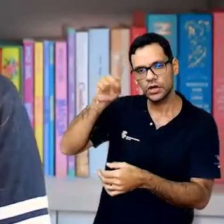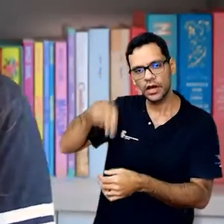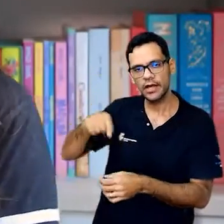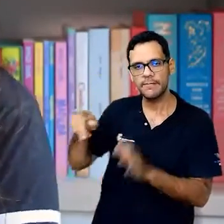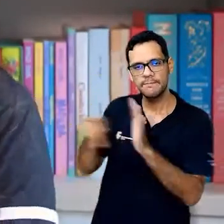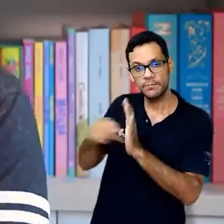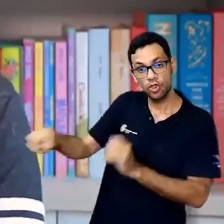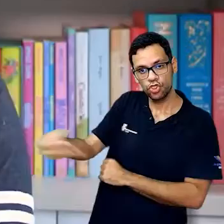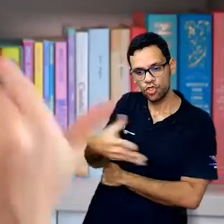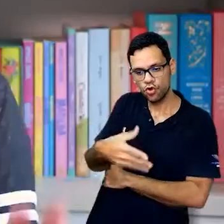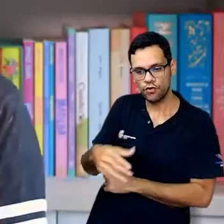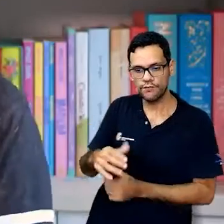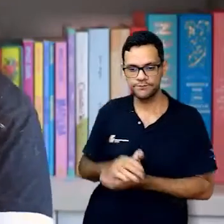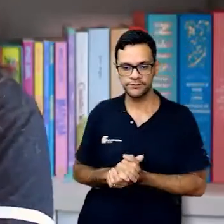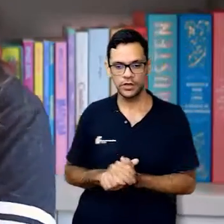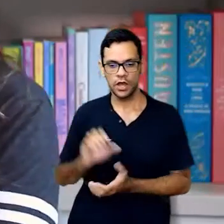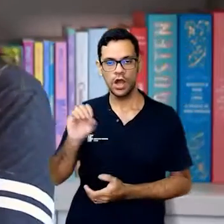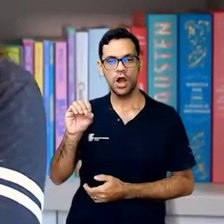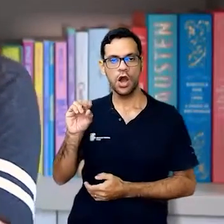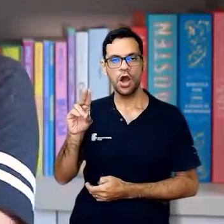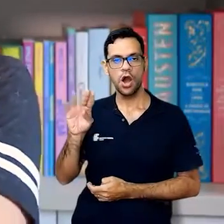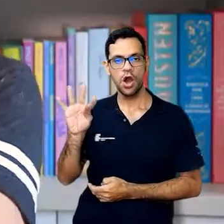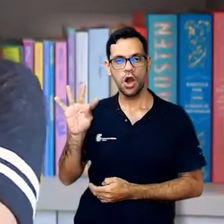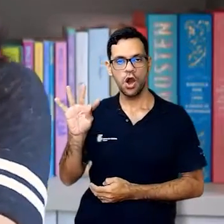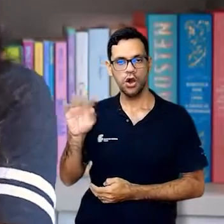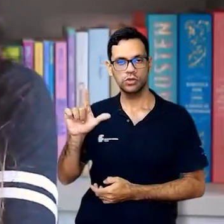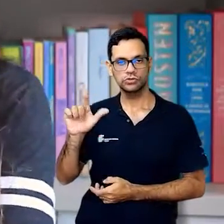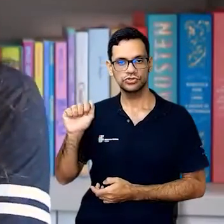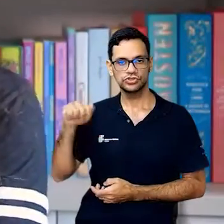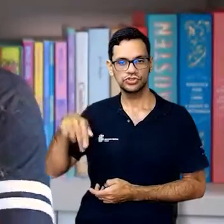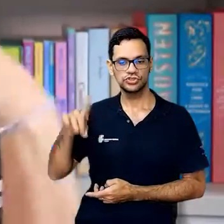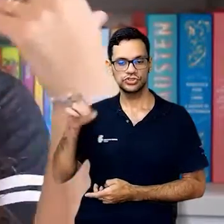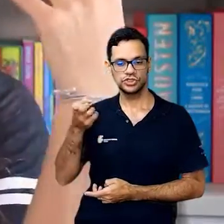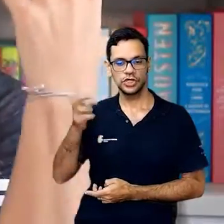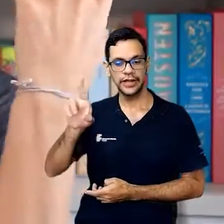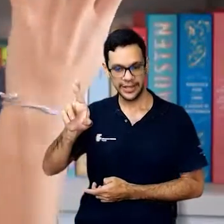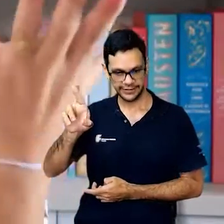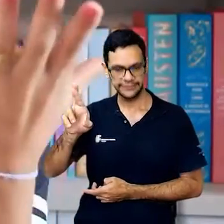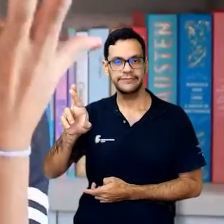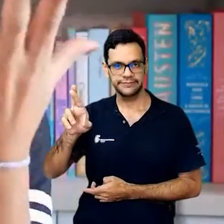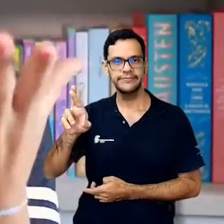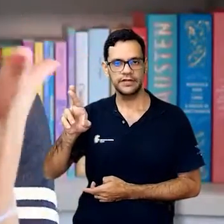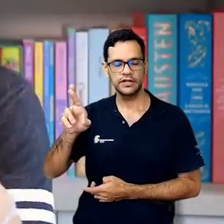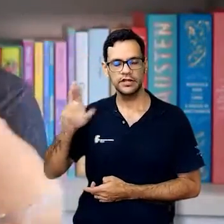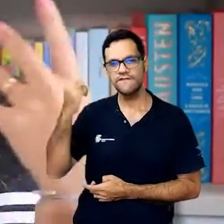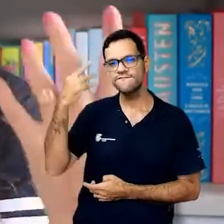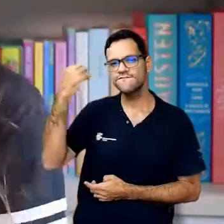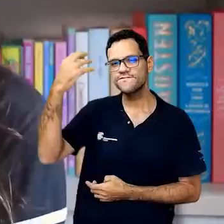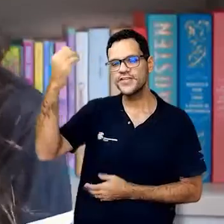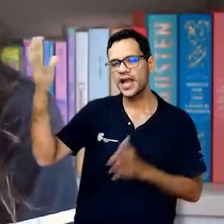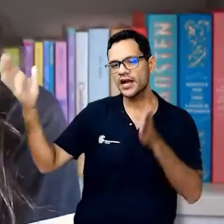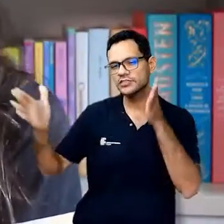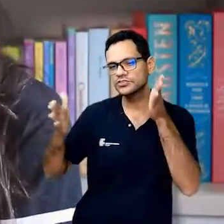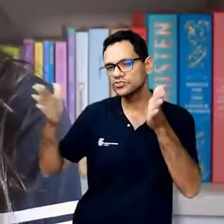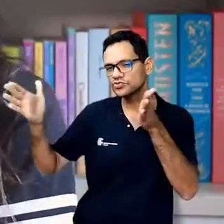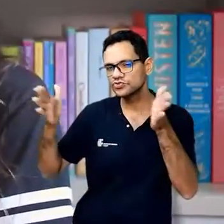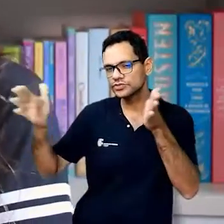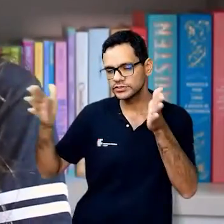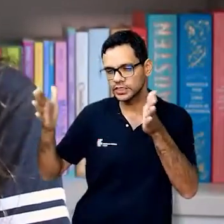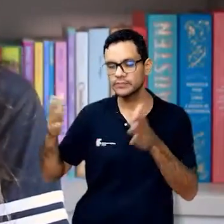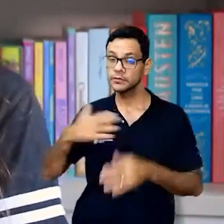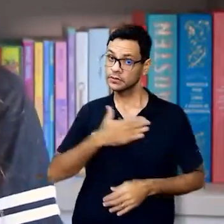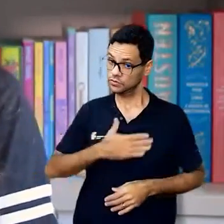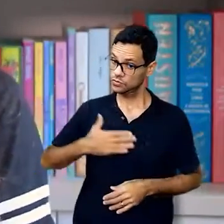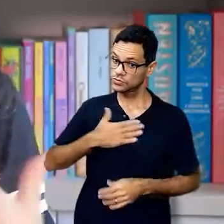bastante contexto histórico, e é mais contemporâneo, que é o Outlander, A Viajante do Tempo. Eu só li o primeiro volume até agora, vocês já sabem, eu tô super